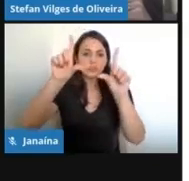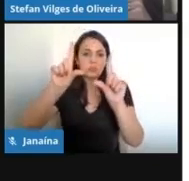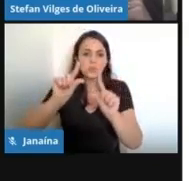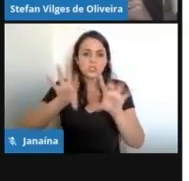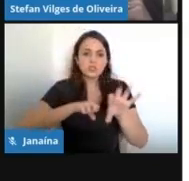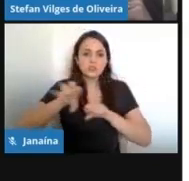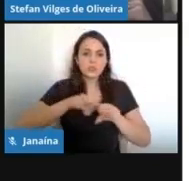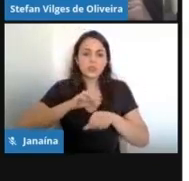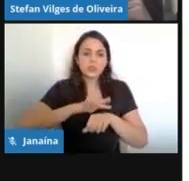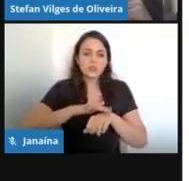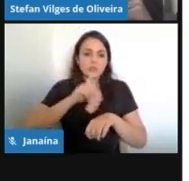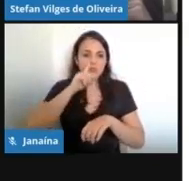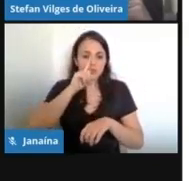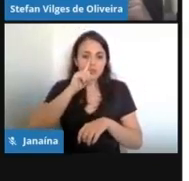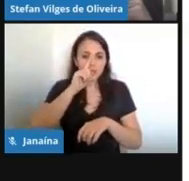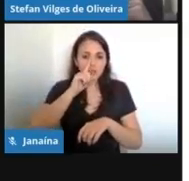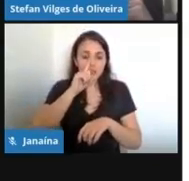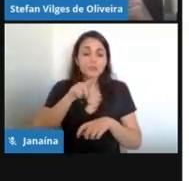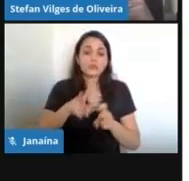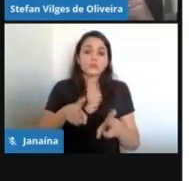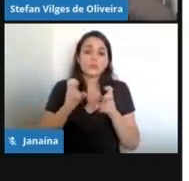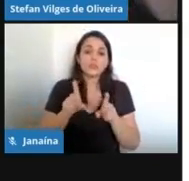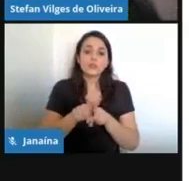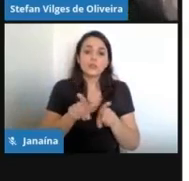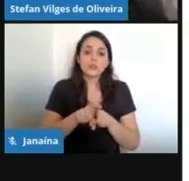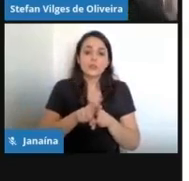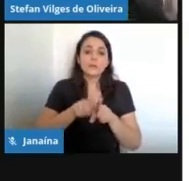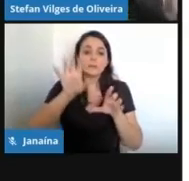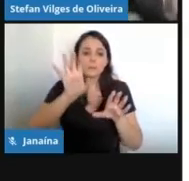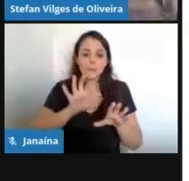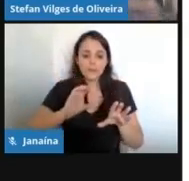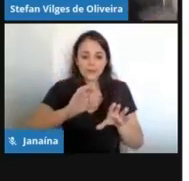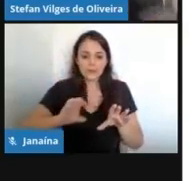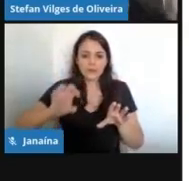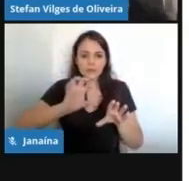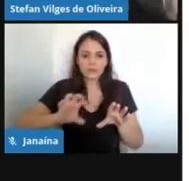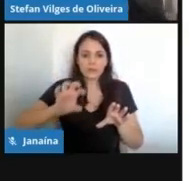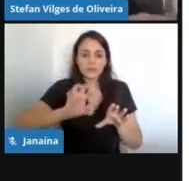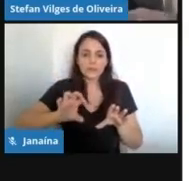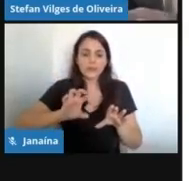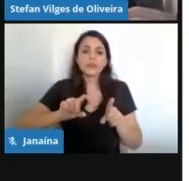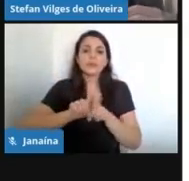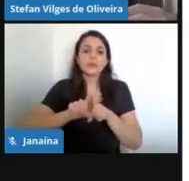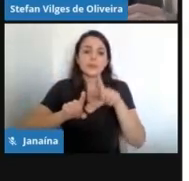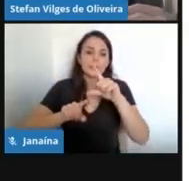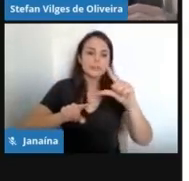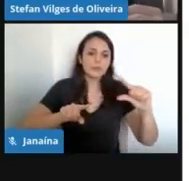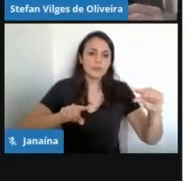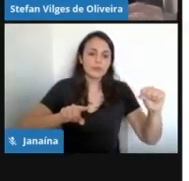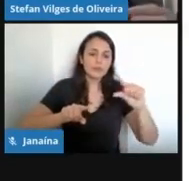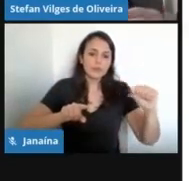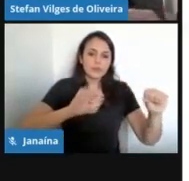vulnerabilidade, mas observamos também a região metropolitana de Belo Horizonte e a região do Triângulo Mineiro e Alto